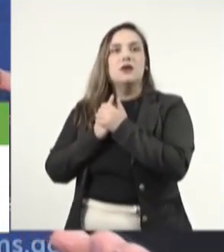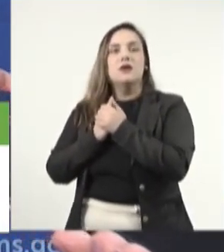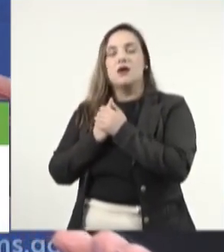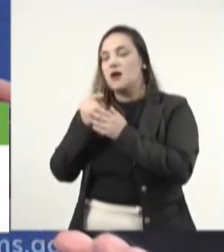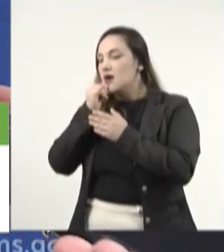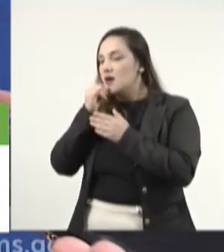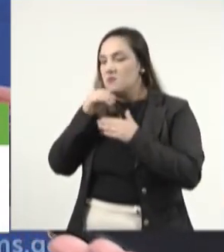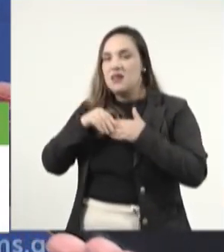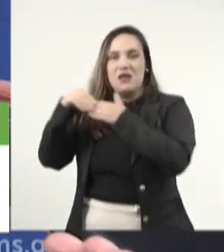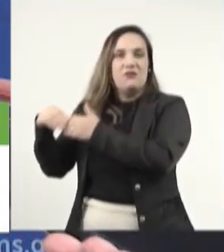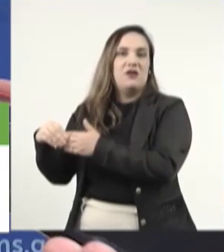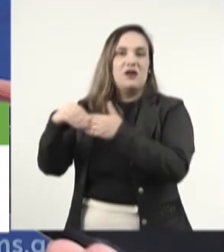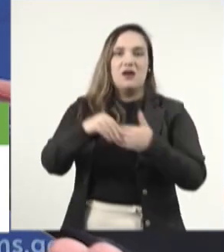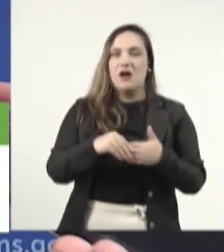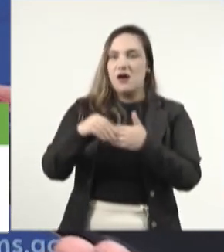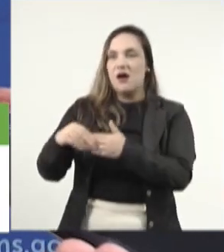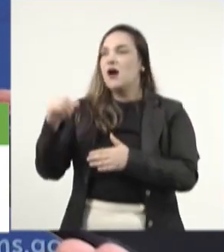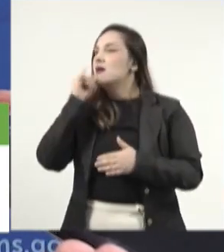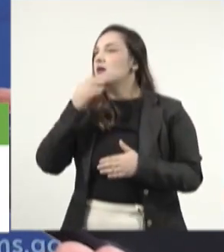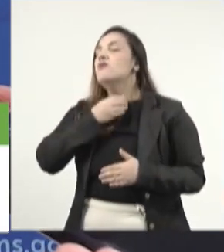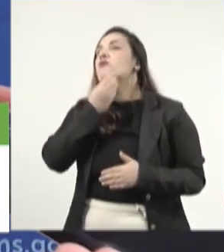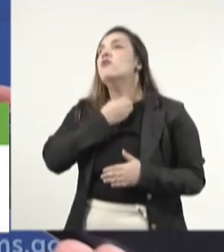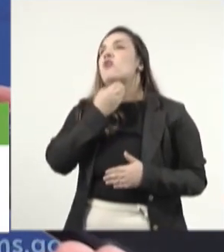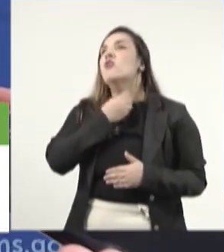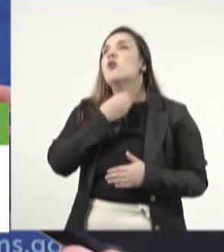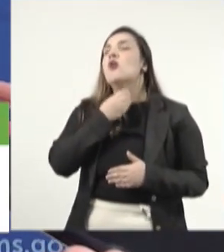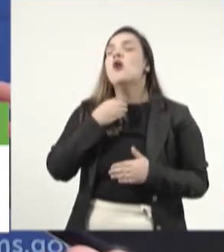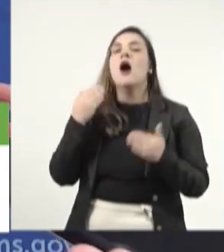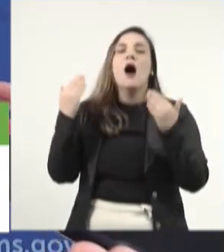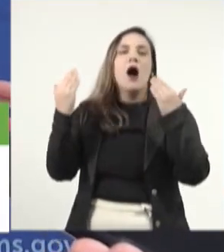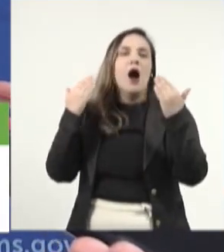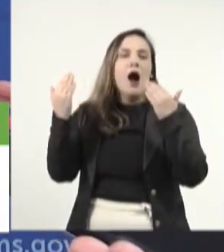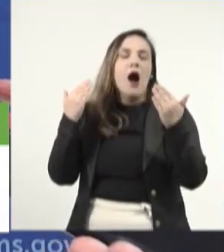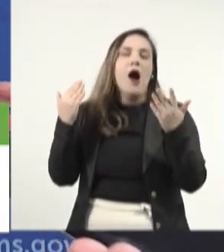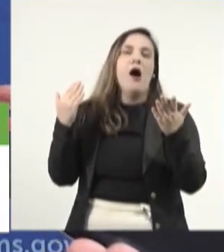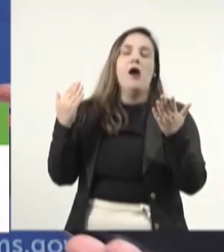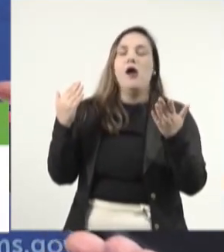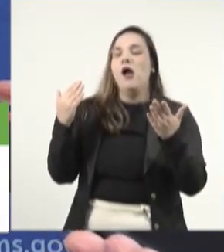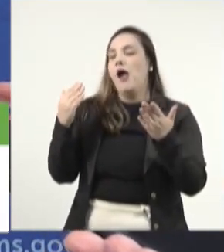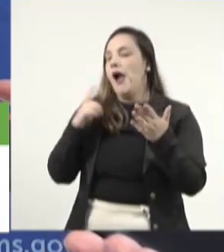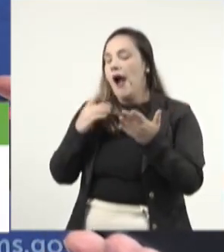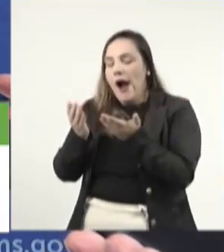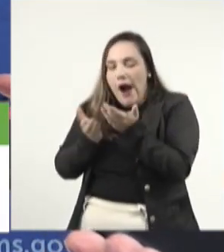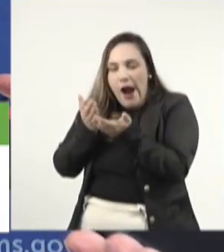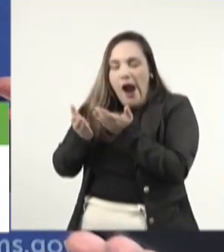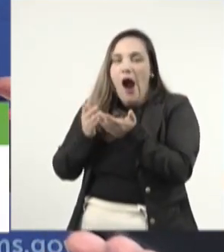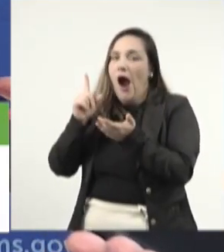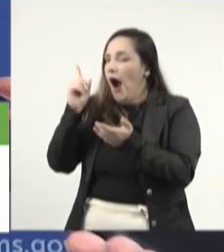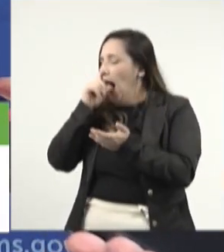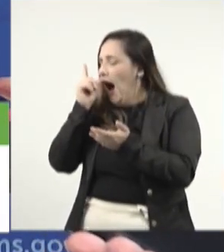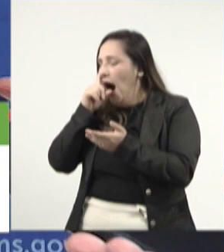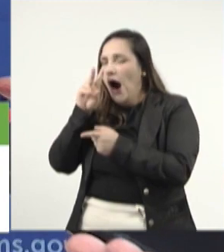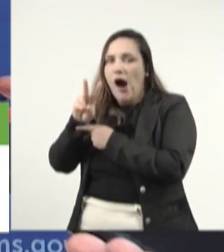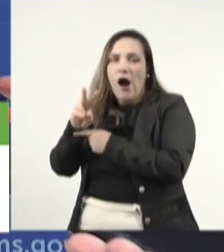transportes, Sessões de fonoaudiólogo, psicólogo, essa terapia toda, isso normalmente fica com a mãe.